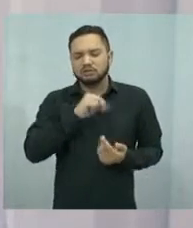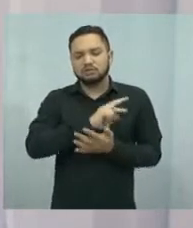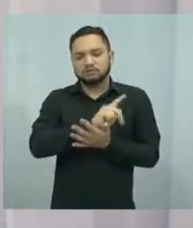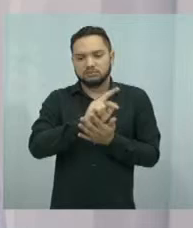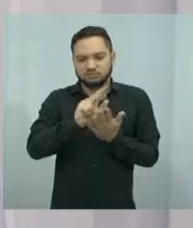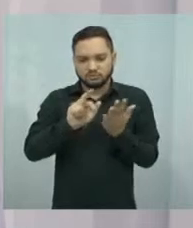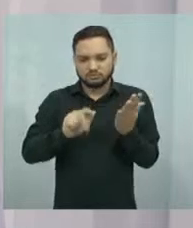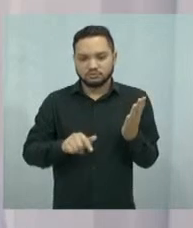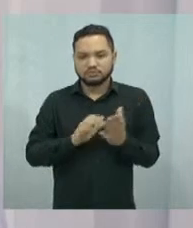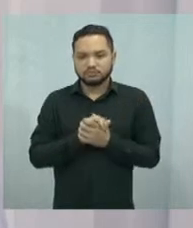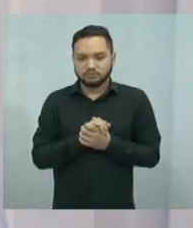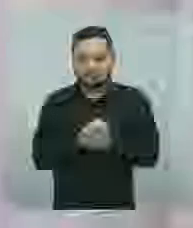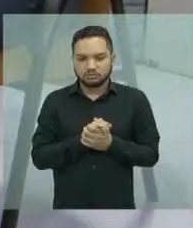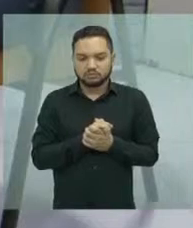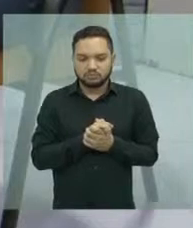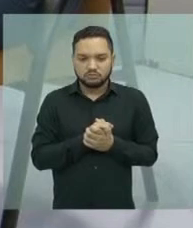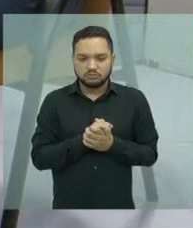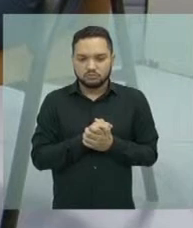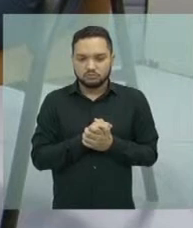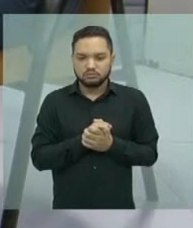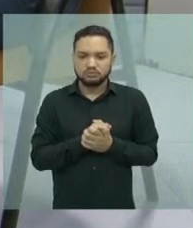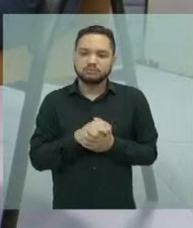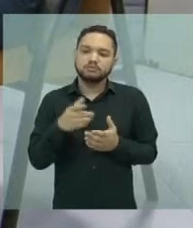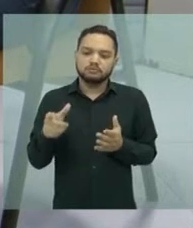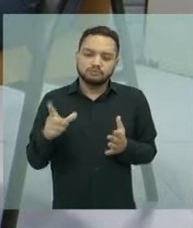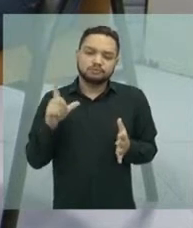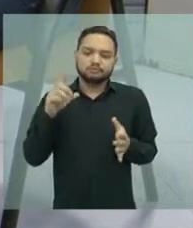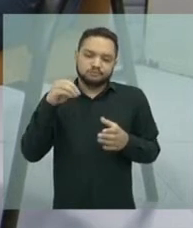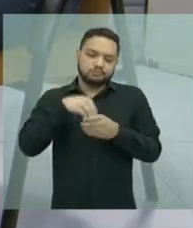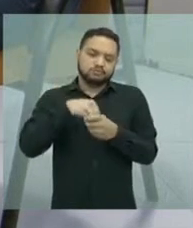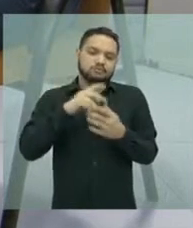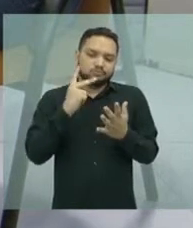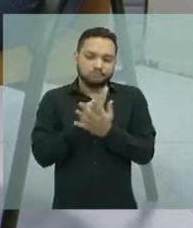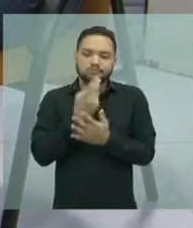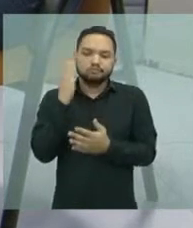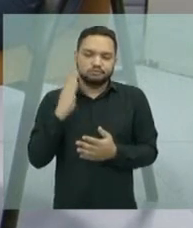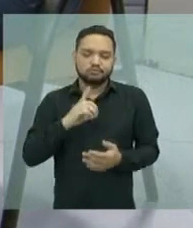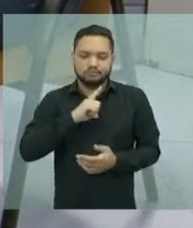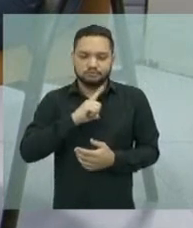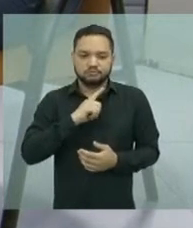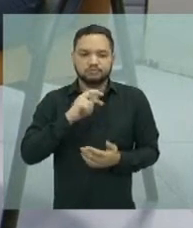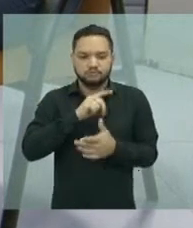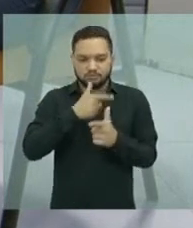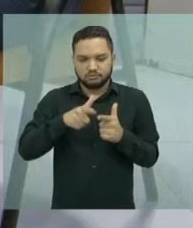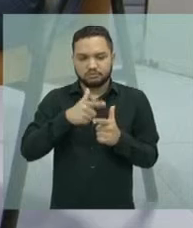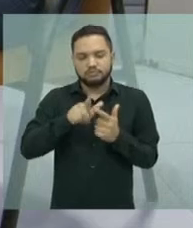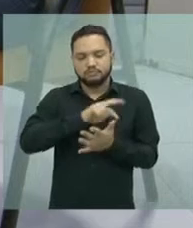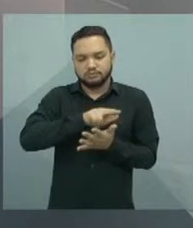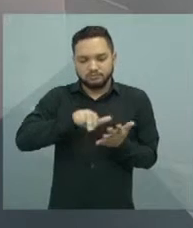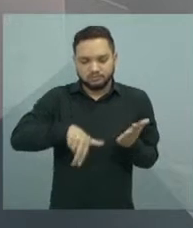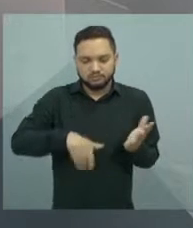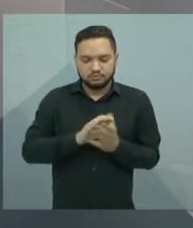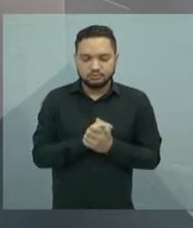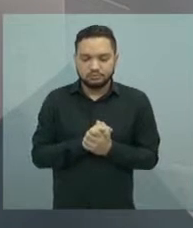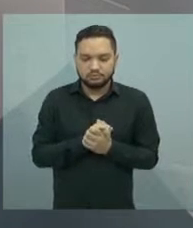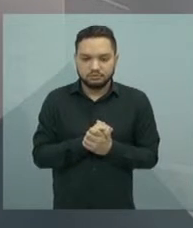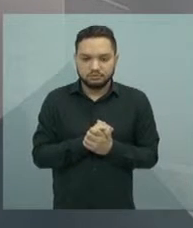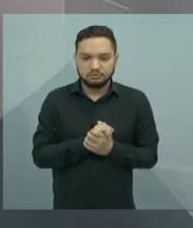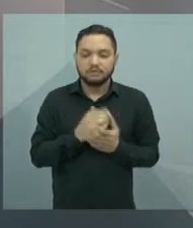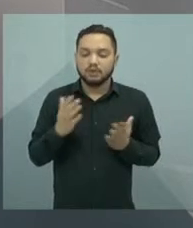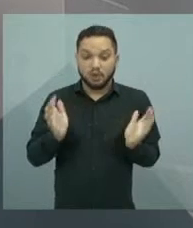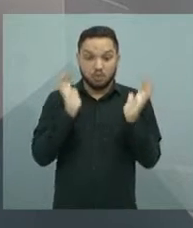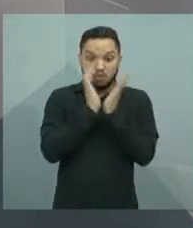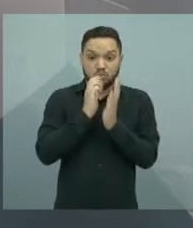muito conectado, Paulo, com esse contexto das tragédias que o Brasil tem passado. Exatamente. E a Cruz Vermelha, eu estava lendo,